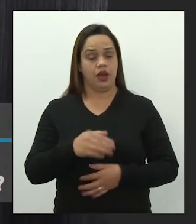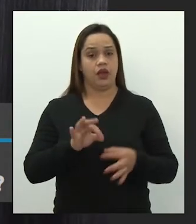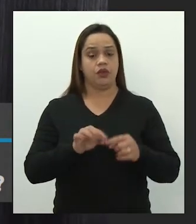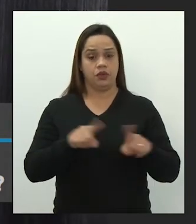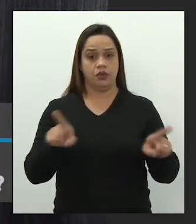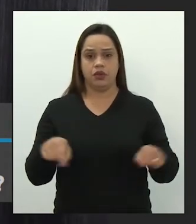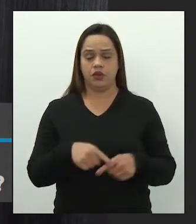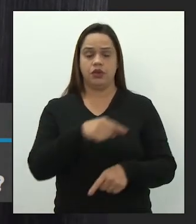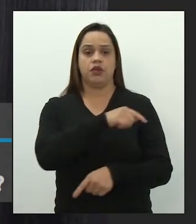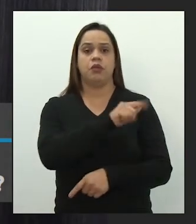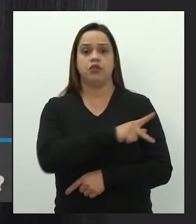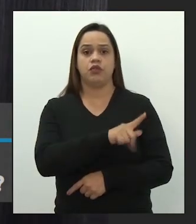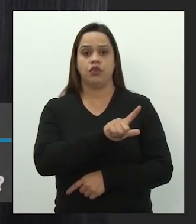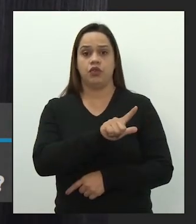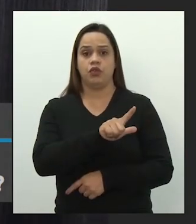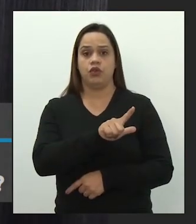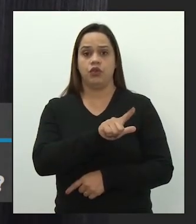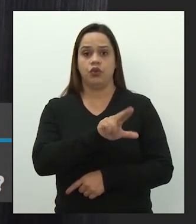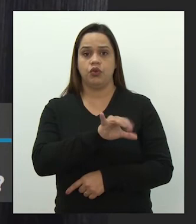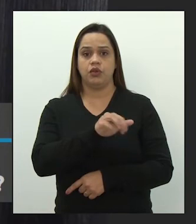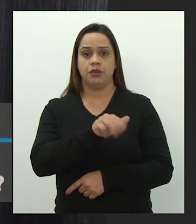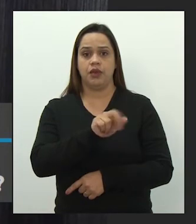a Franciele, Lucimara, a